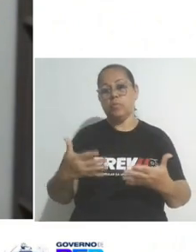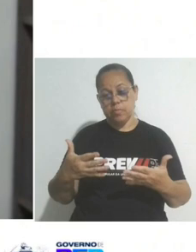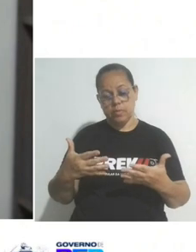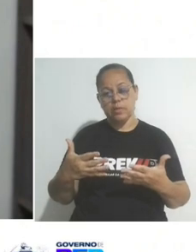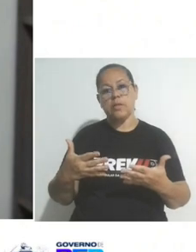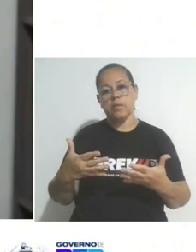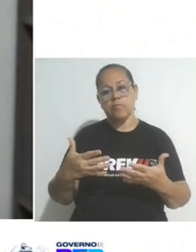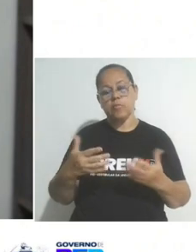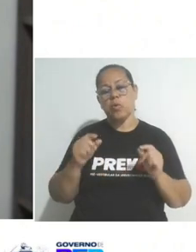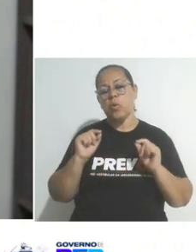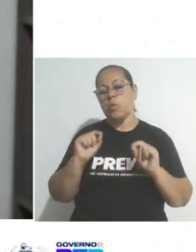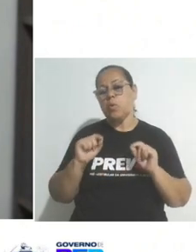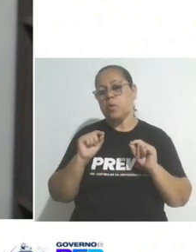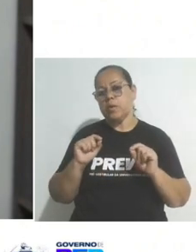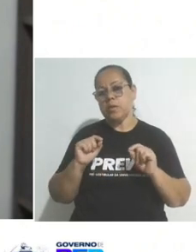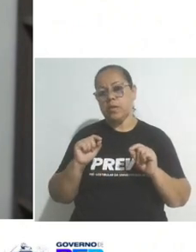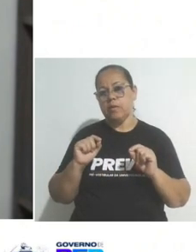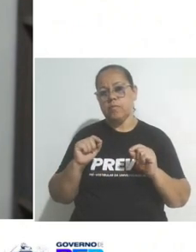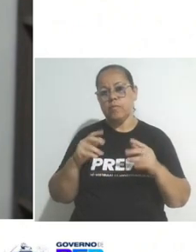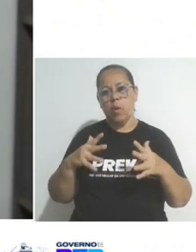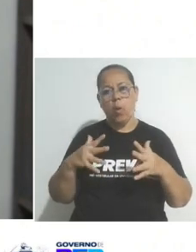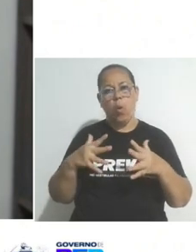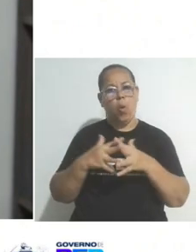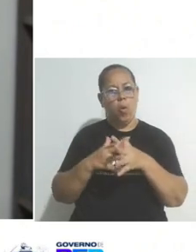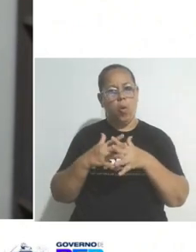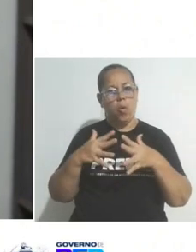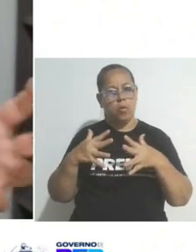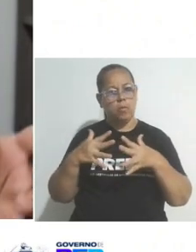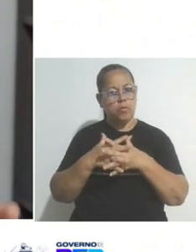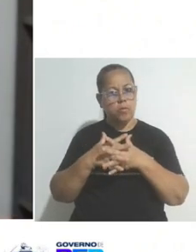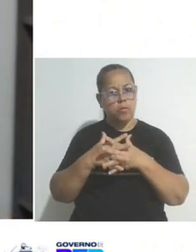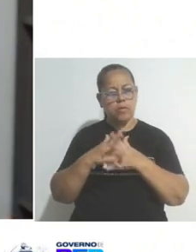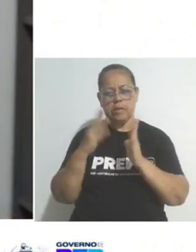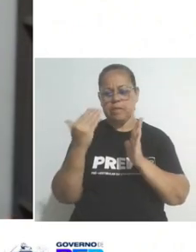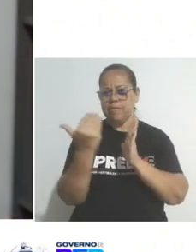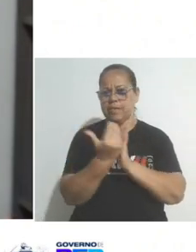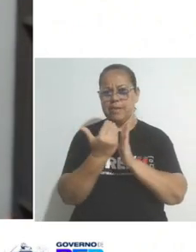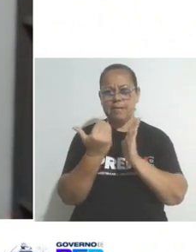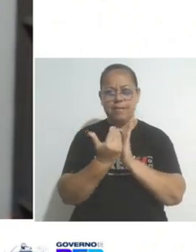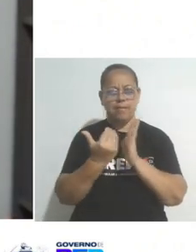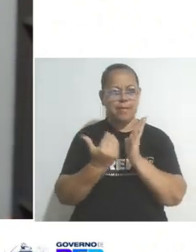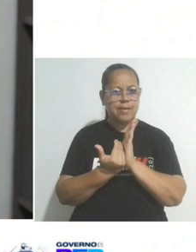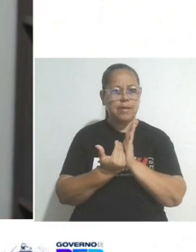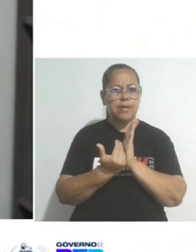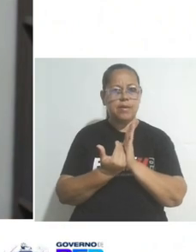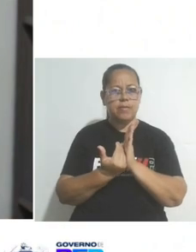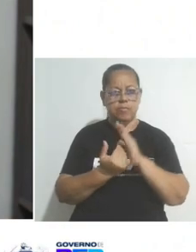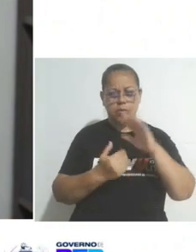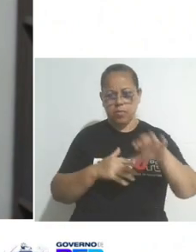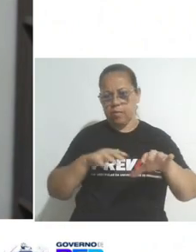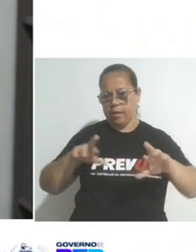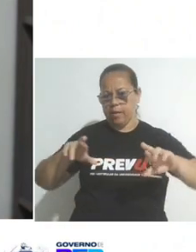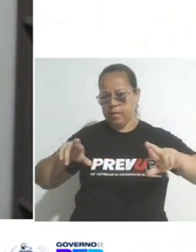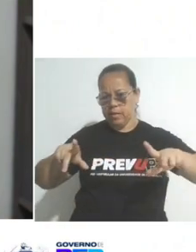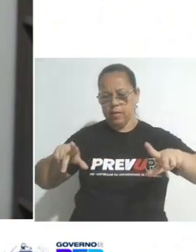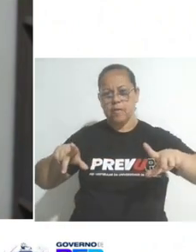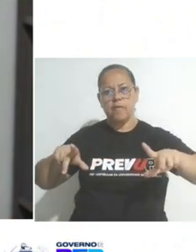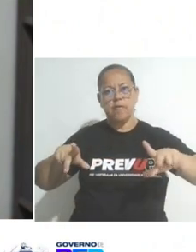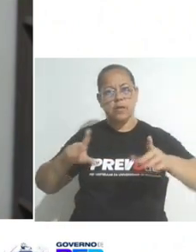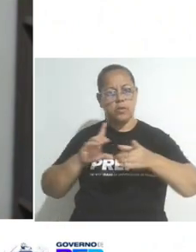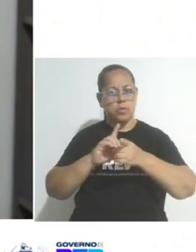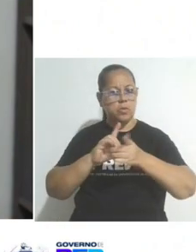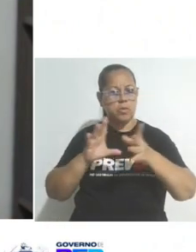da premissa de que conflito de classe é algo inevitável são classes distintas tem interesses distintos interesses distintos numa